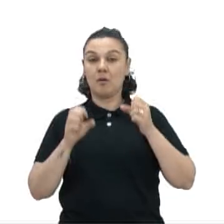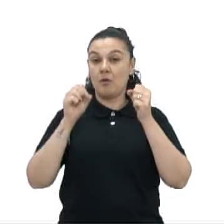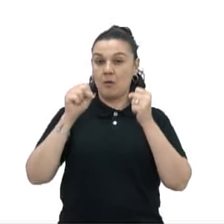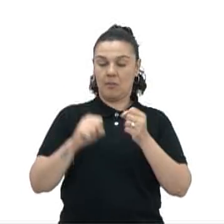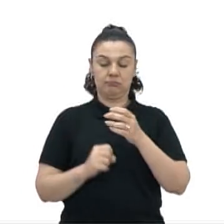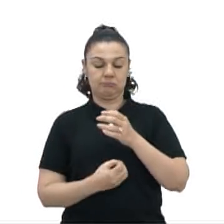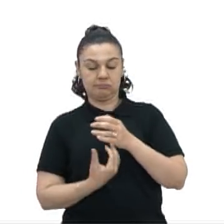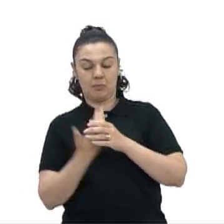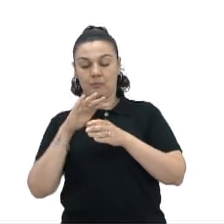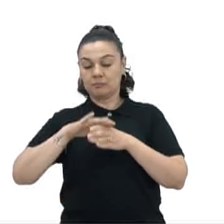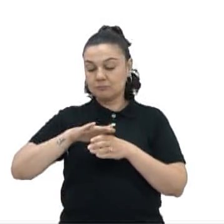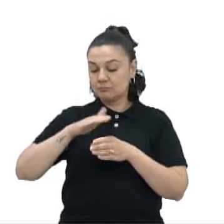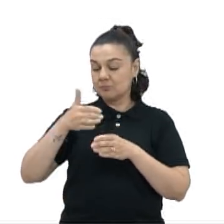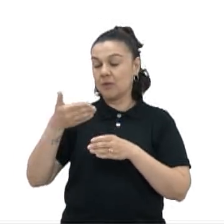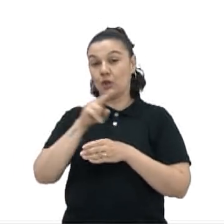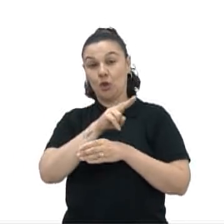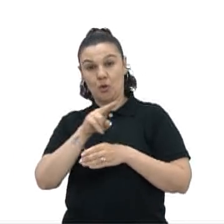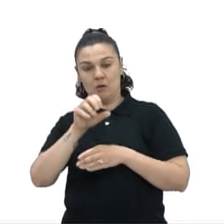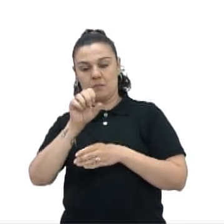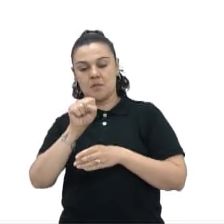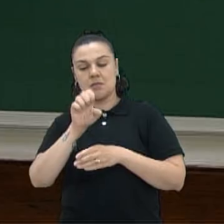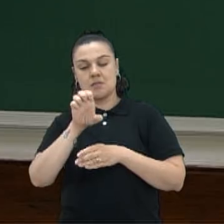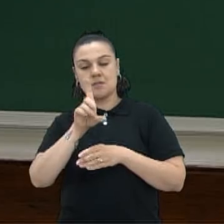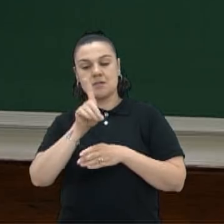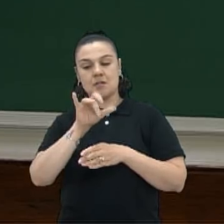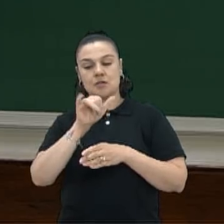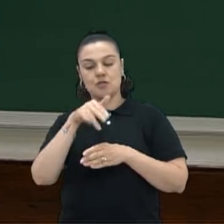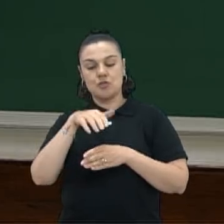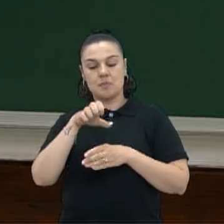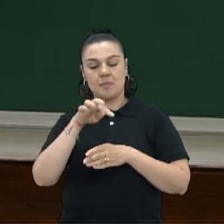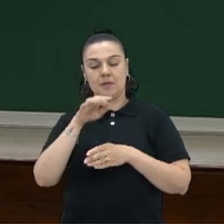dar origem ao processo de sedimentação.